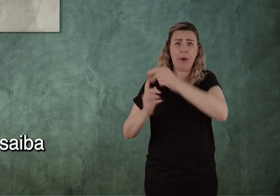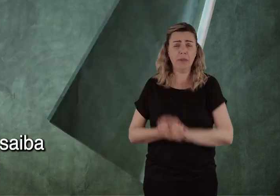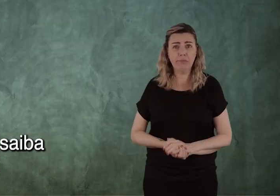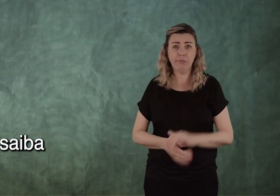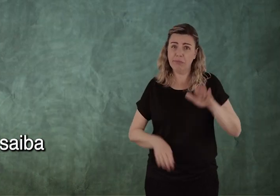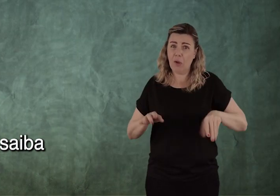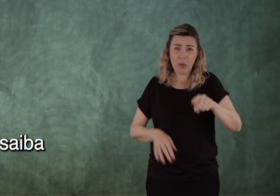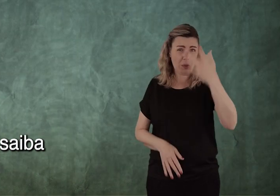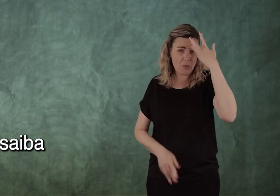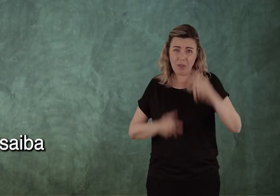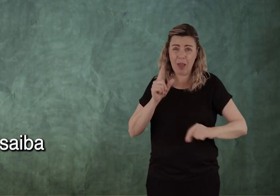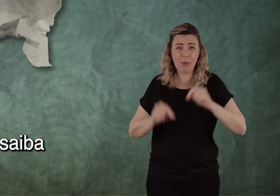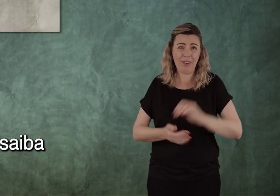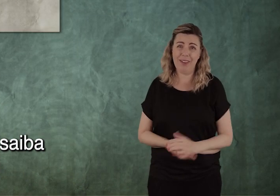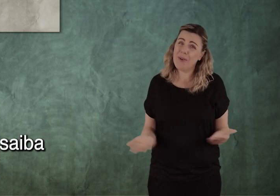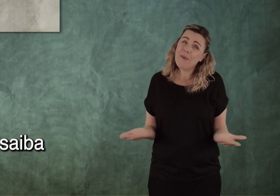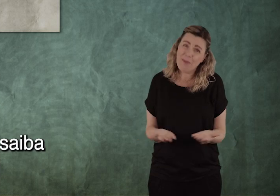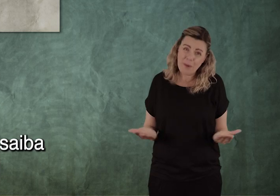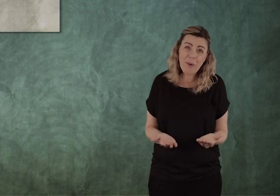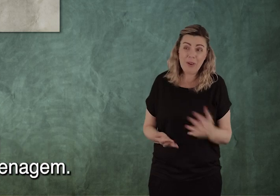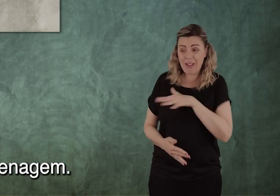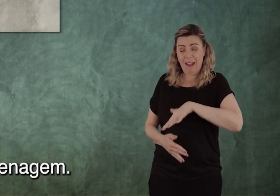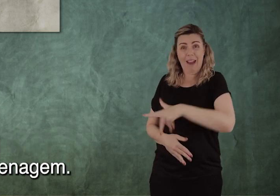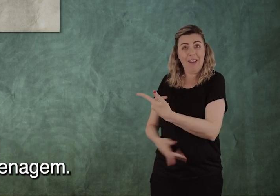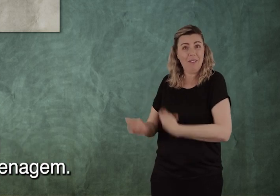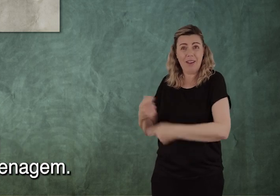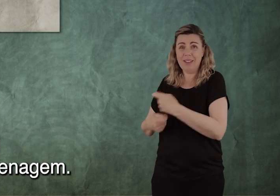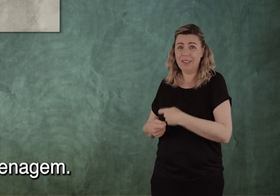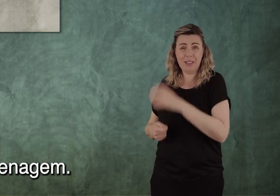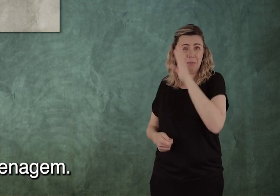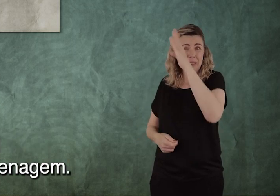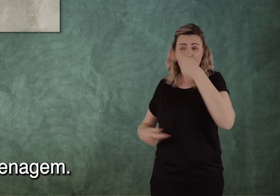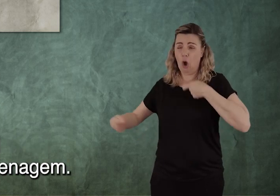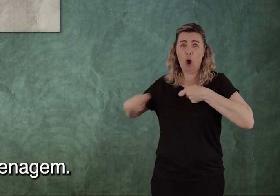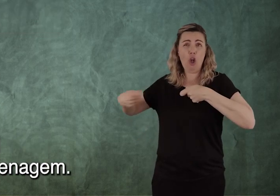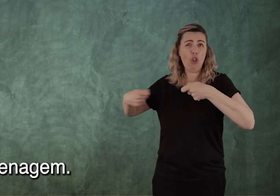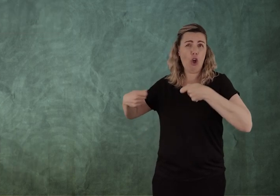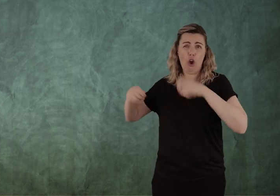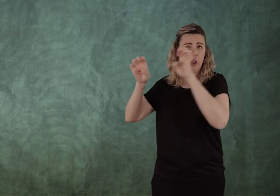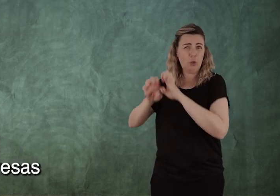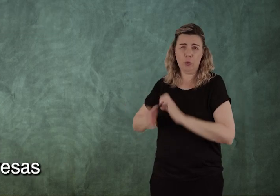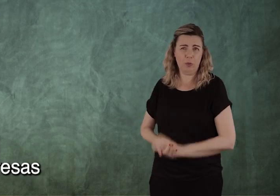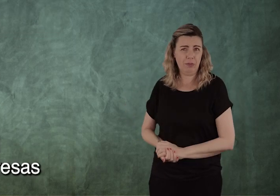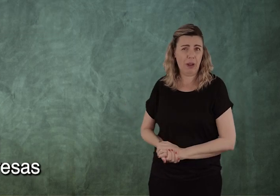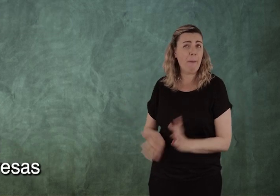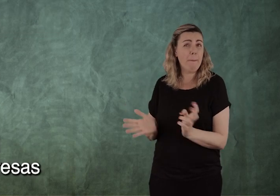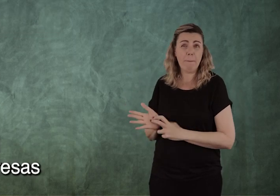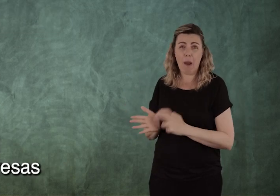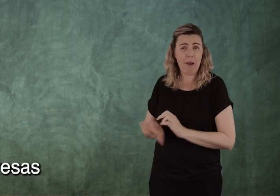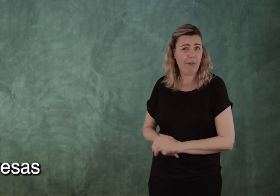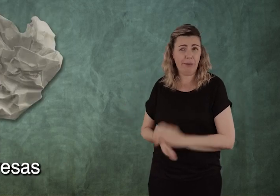que desamassam. talvez você não saiba é que atualmente o setor financeiro está no centro dessa engrenagem.